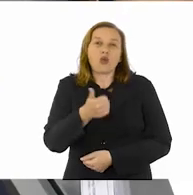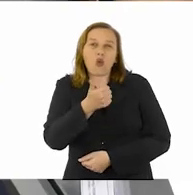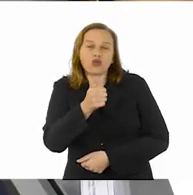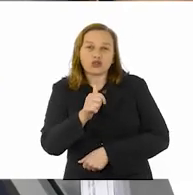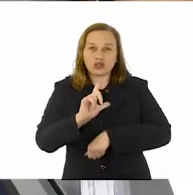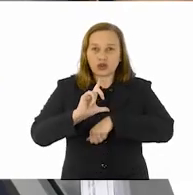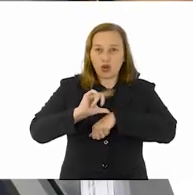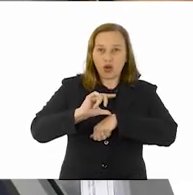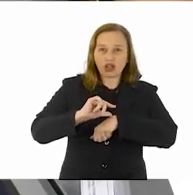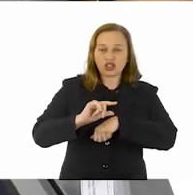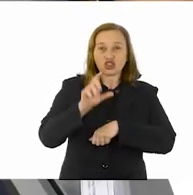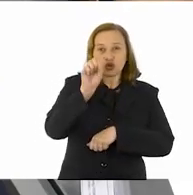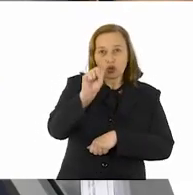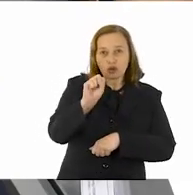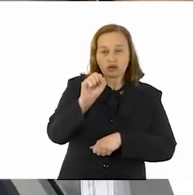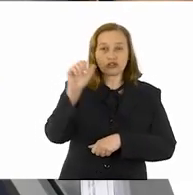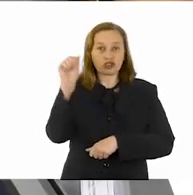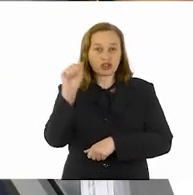agências